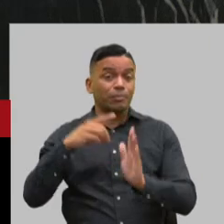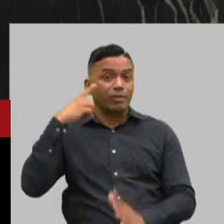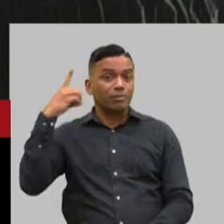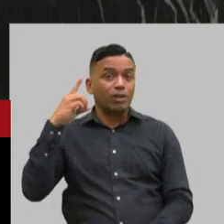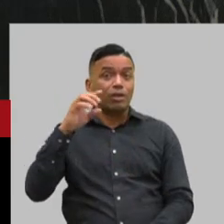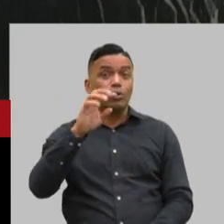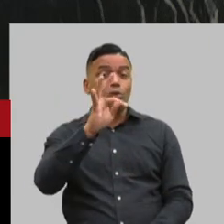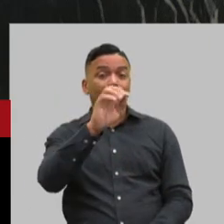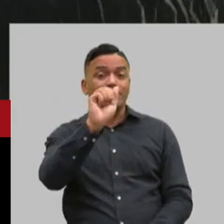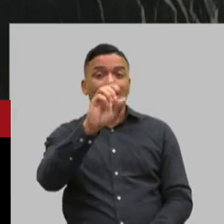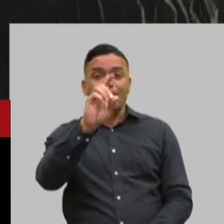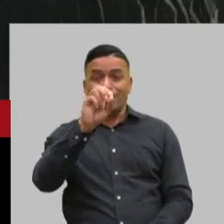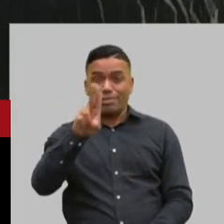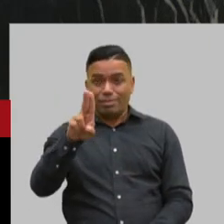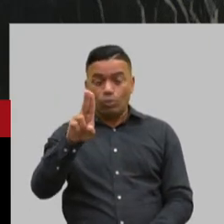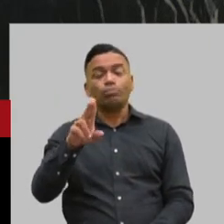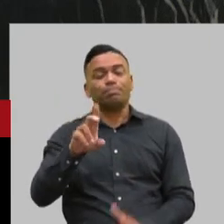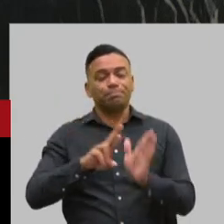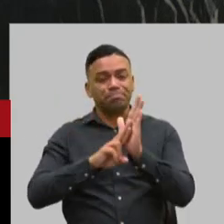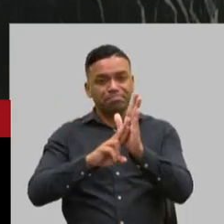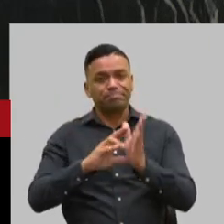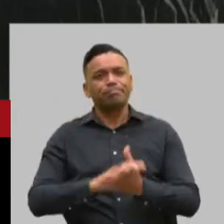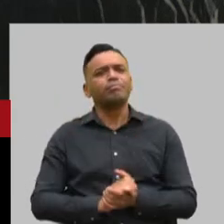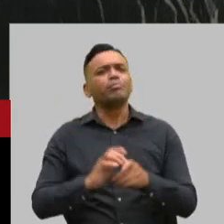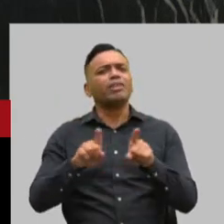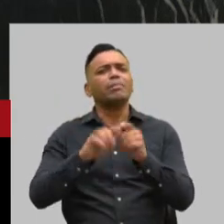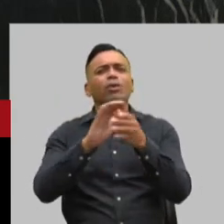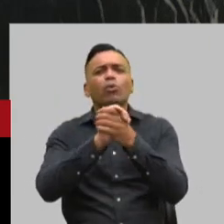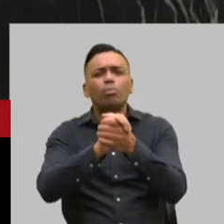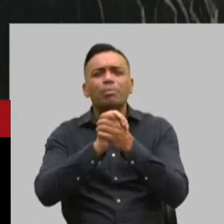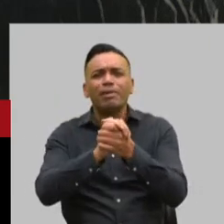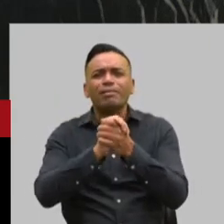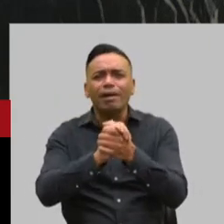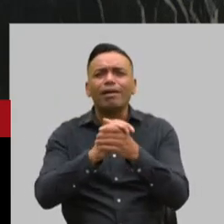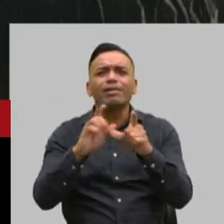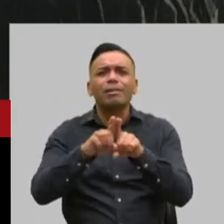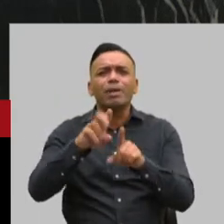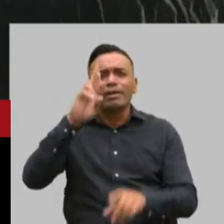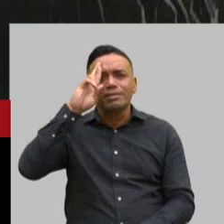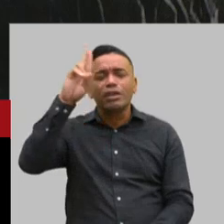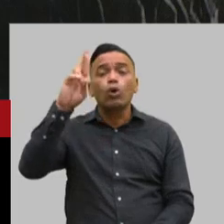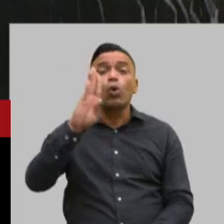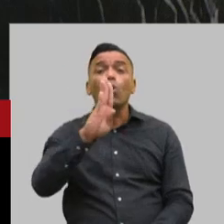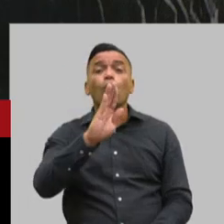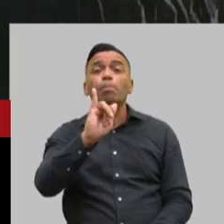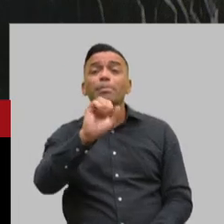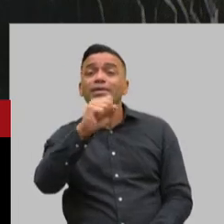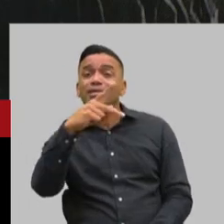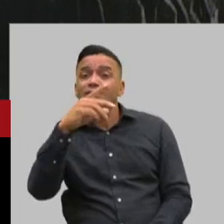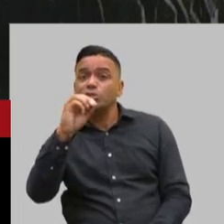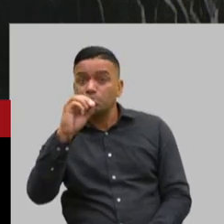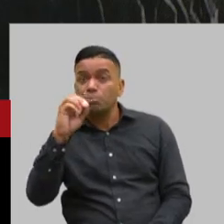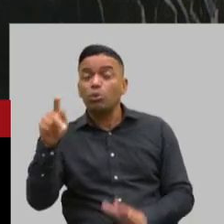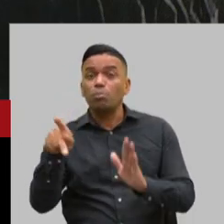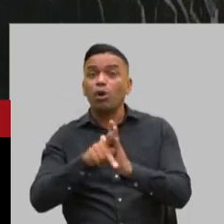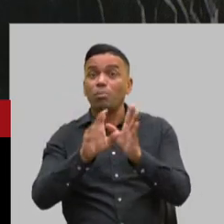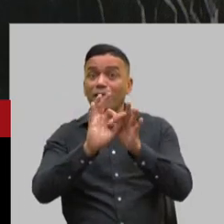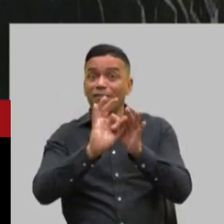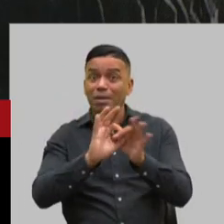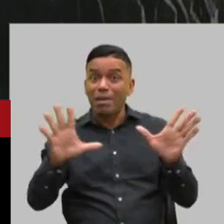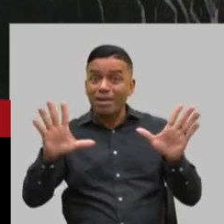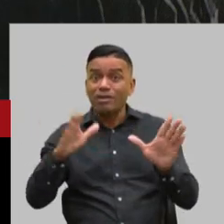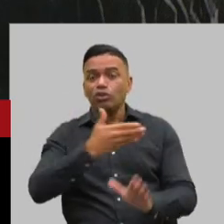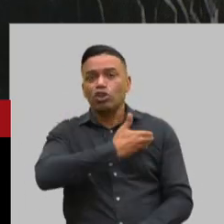Leite. Cumprimentar também o excelentíssimo, reverentíssimo senhor, bispo da Arquidiocese de Livramento de Nossa Senhora,